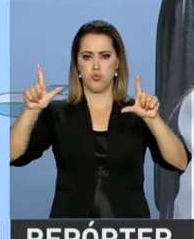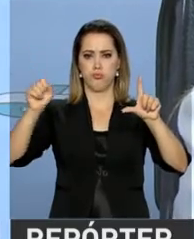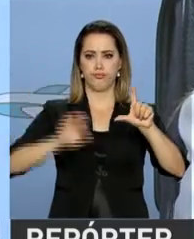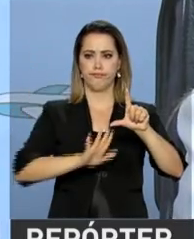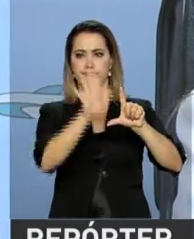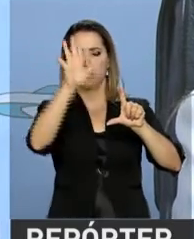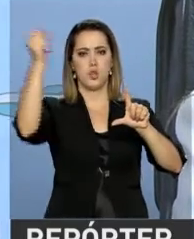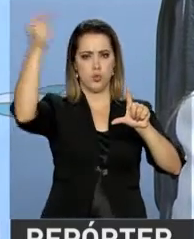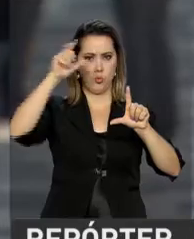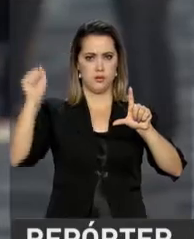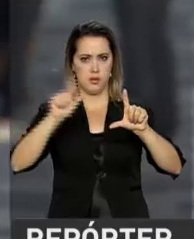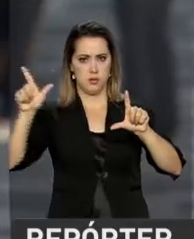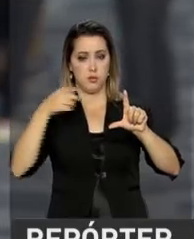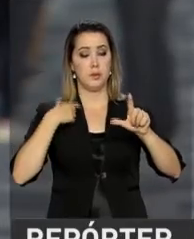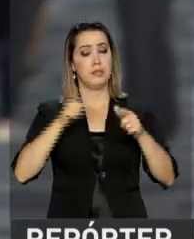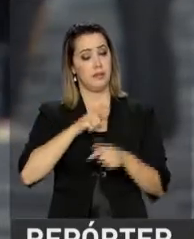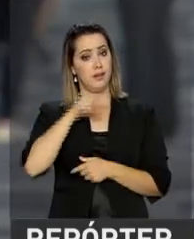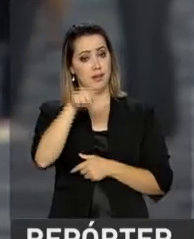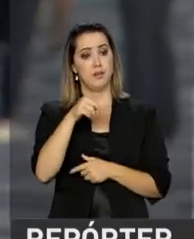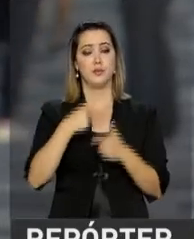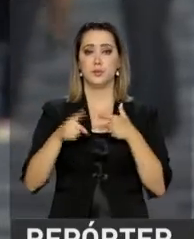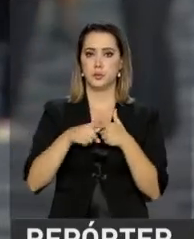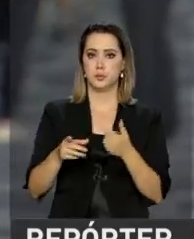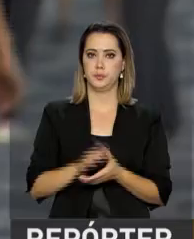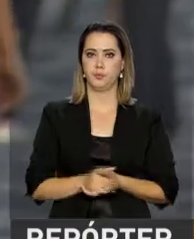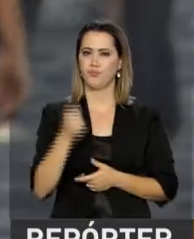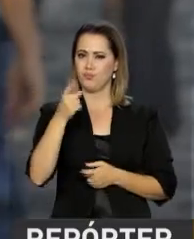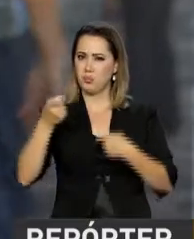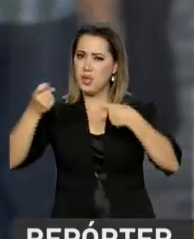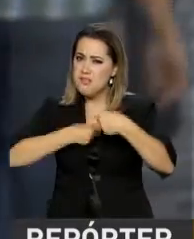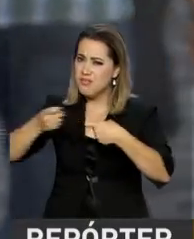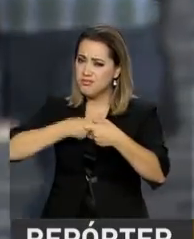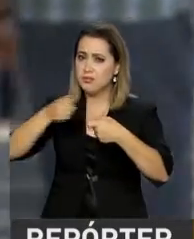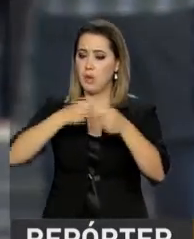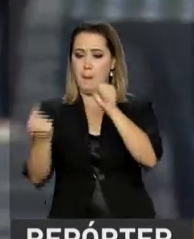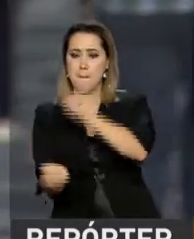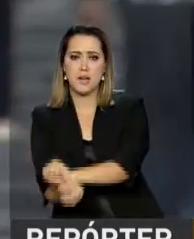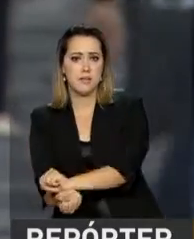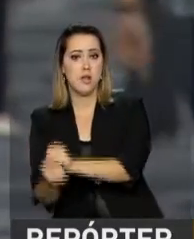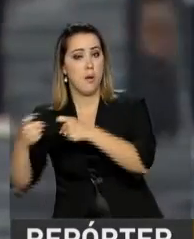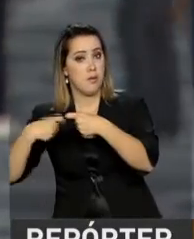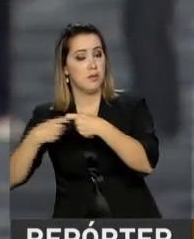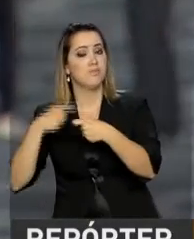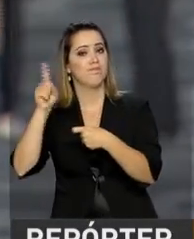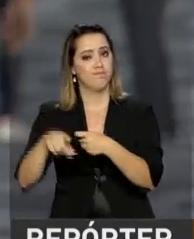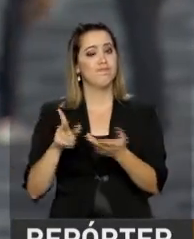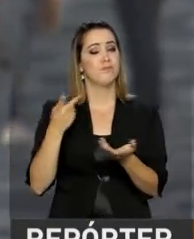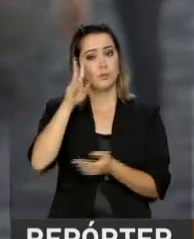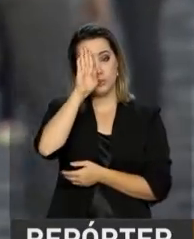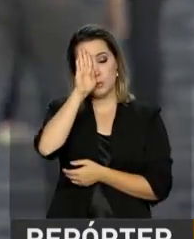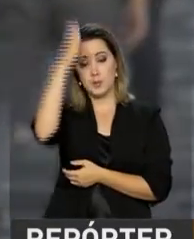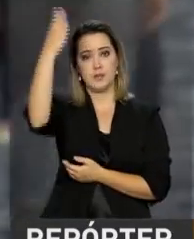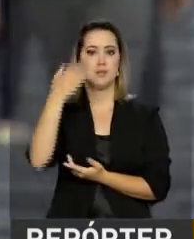a existência desse crime a exploração sexual é uma das principais atividades do tráfico de pessoas mas o